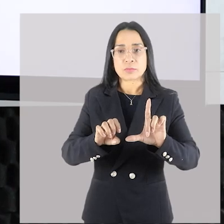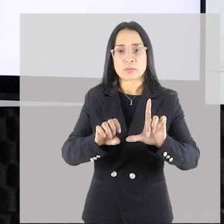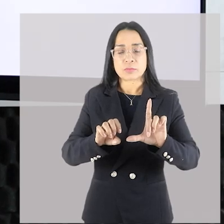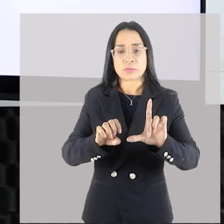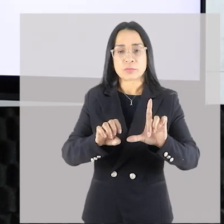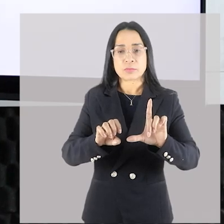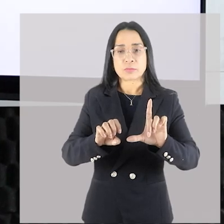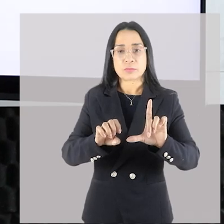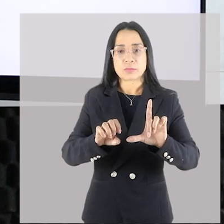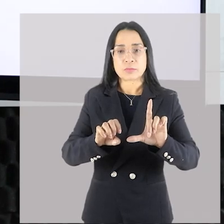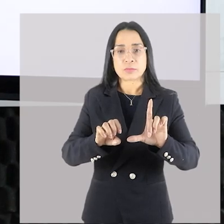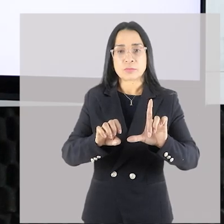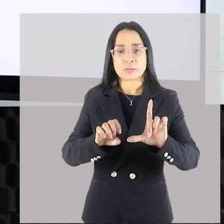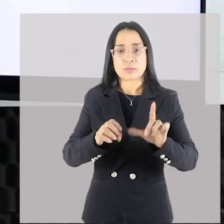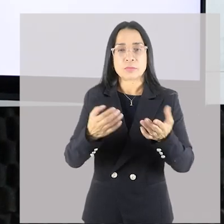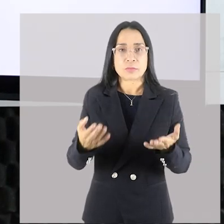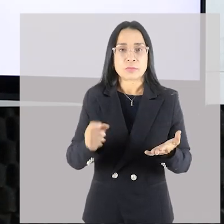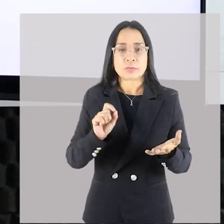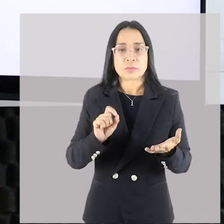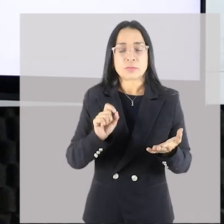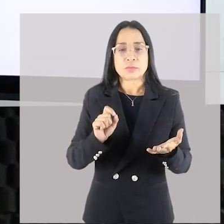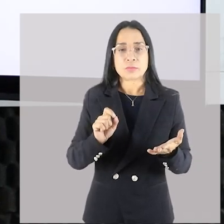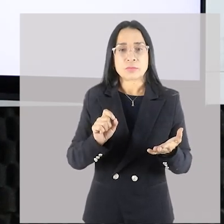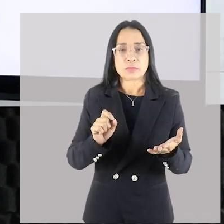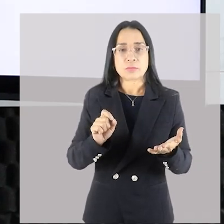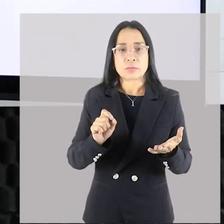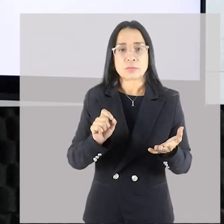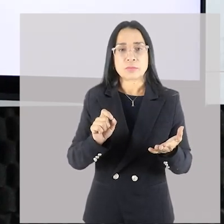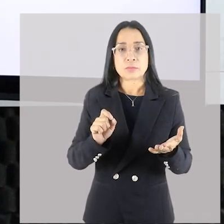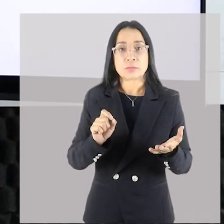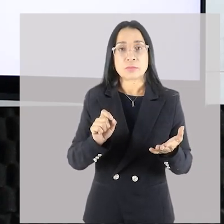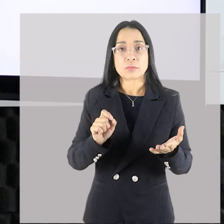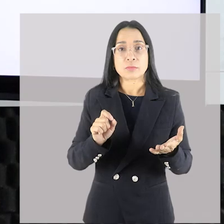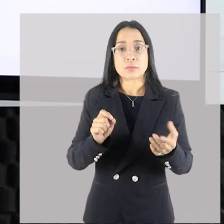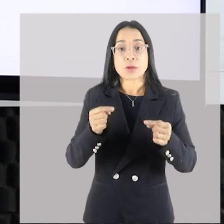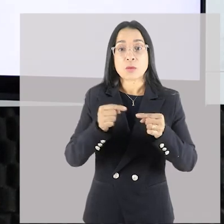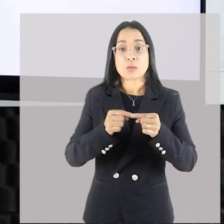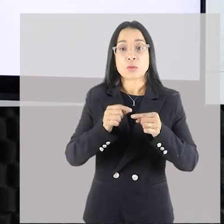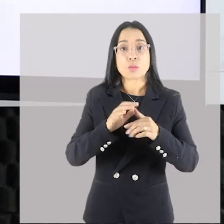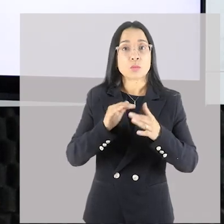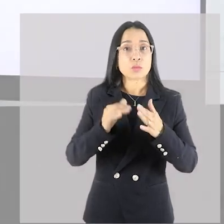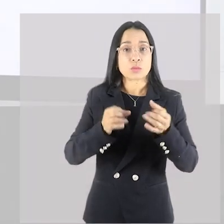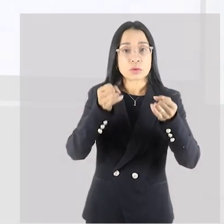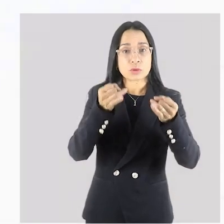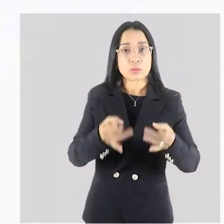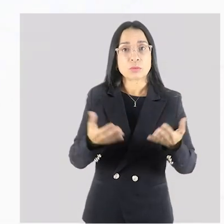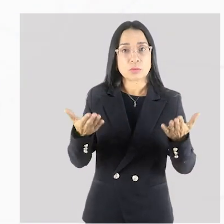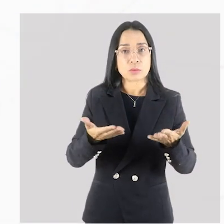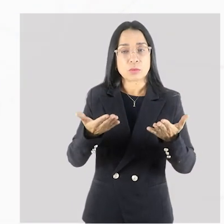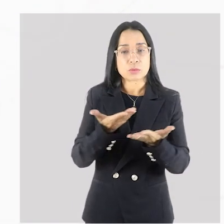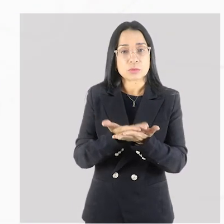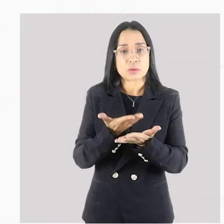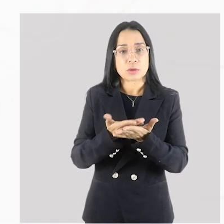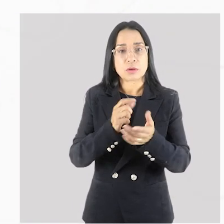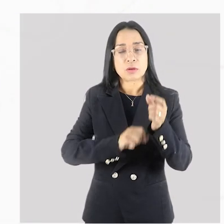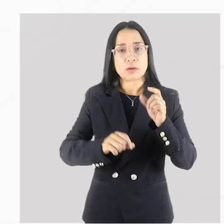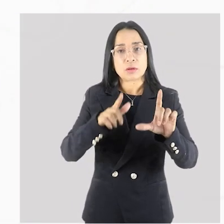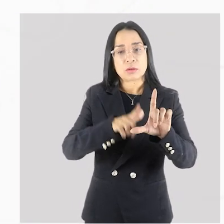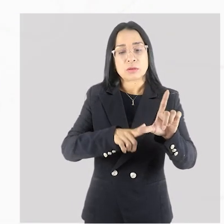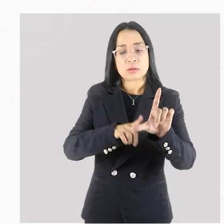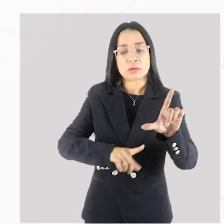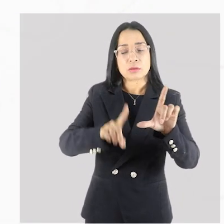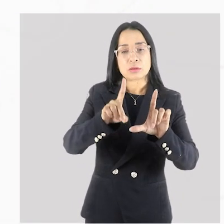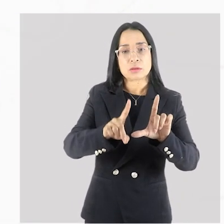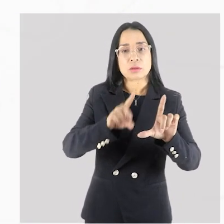e debates políticos. Então, de acordo com tudo que a gente já conversou hoje, letra D é a resposta